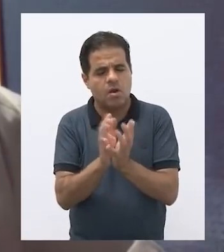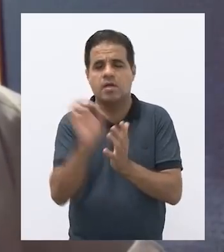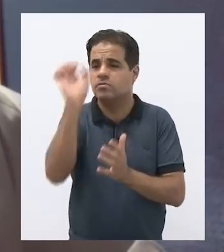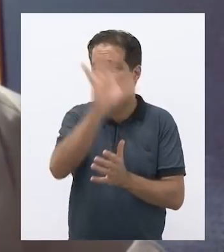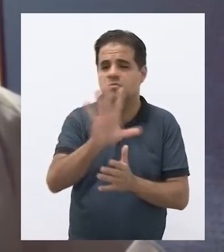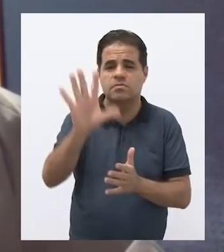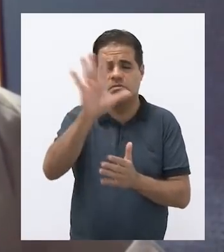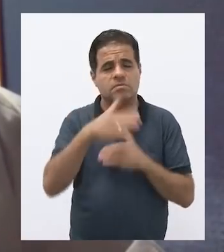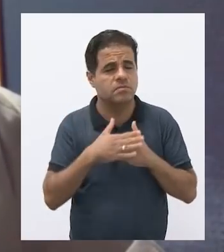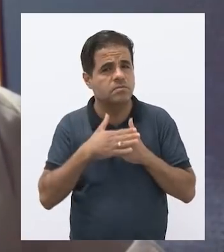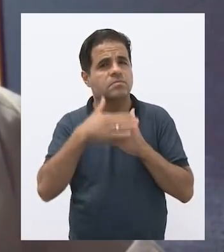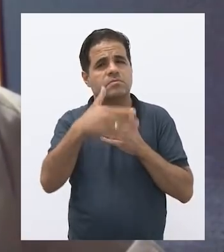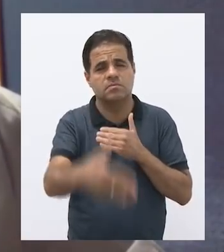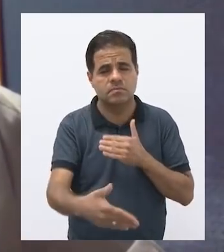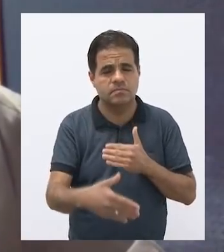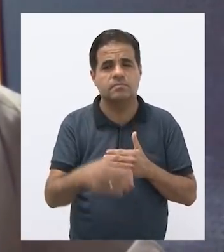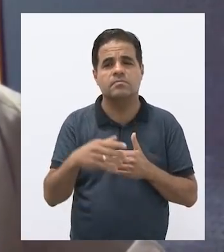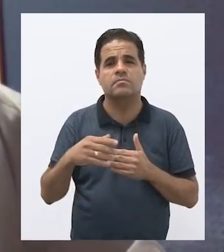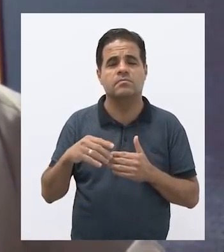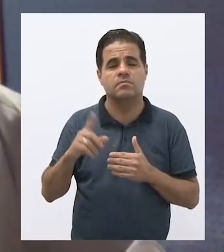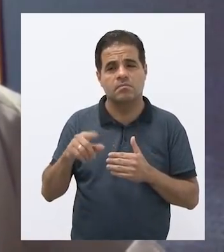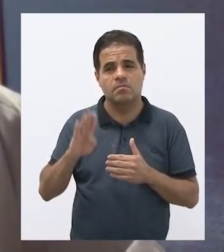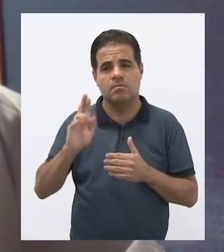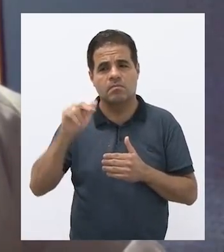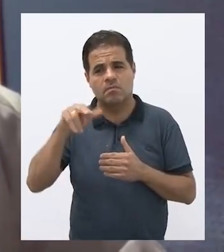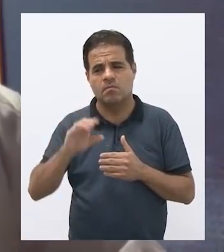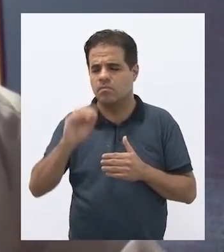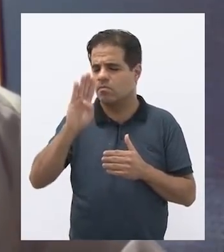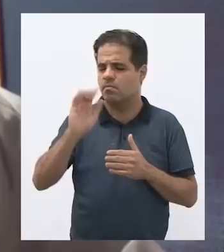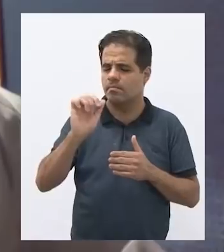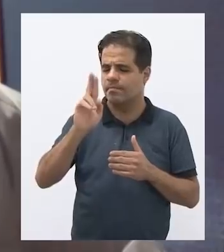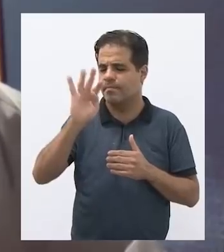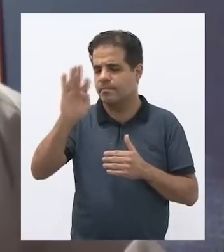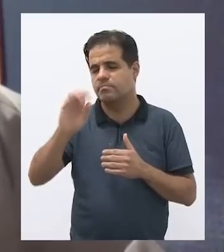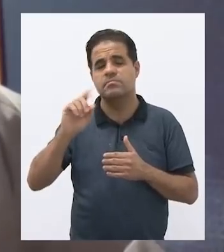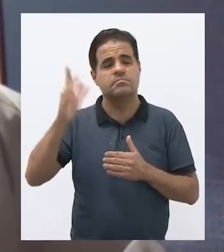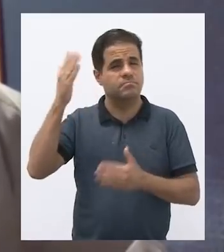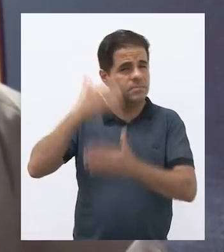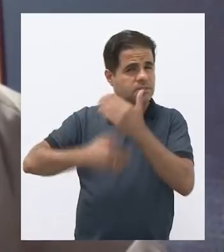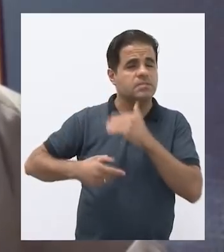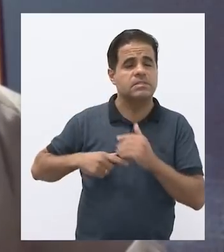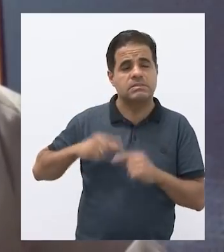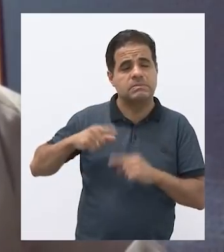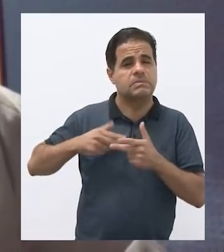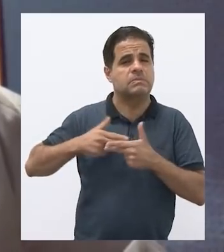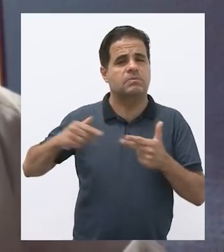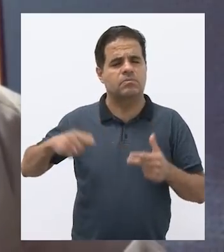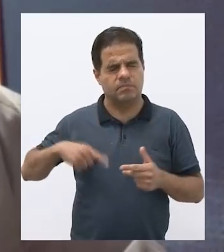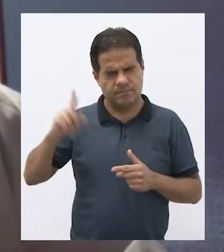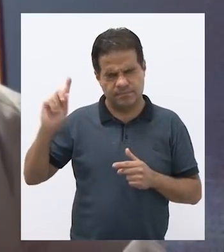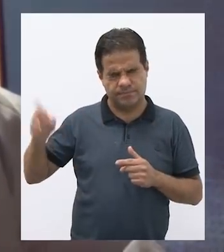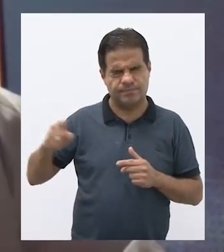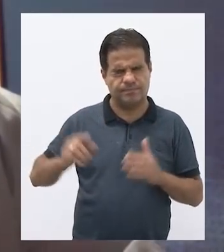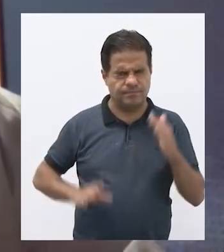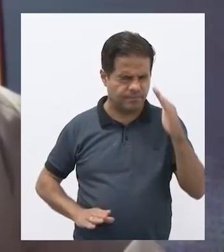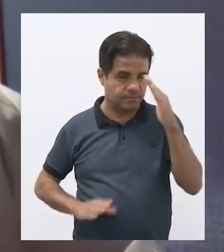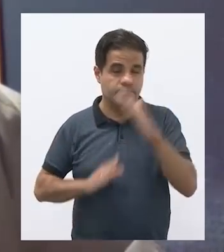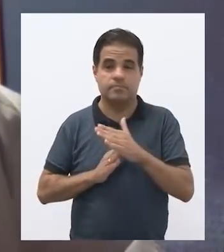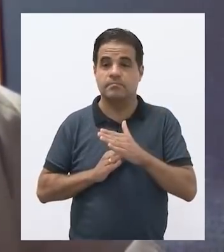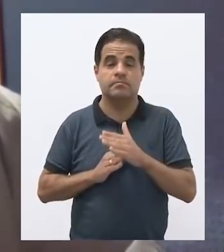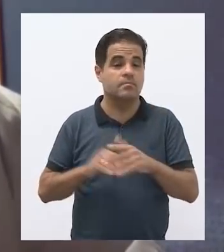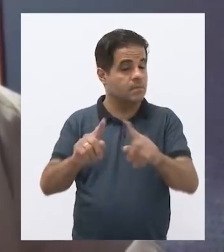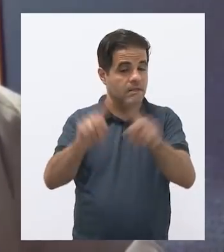estadual, no Colégio Plínio Barreto, em que, na época, havia um recurso limitado, por